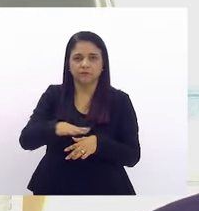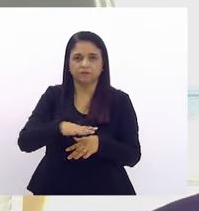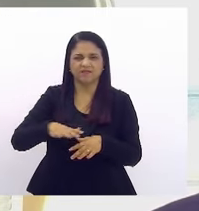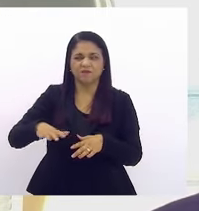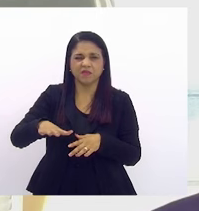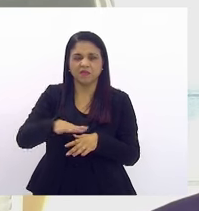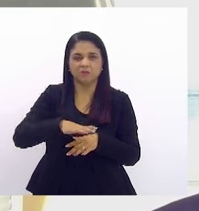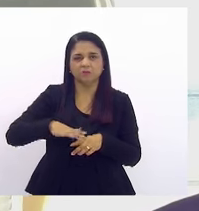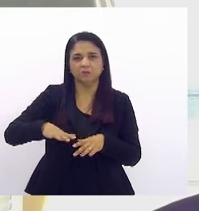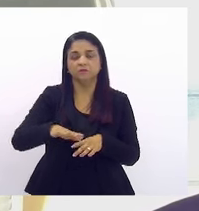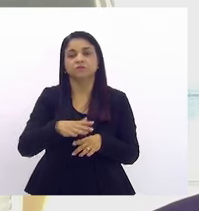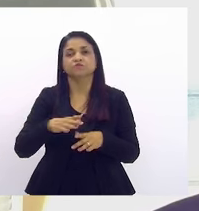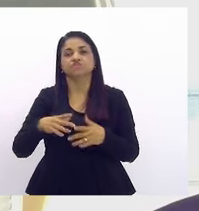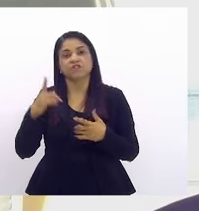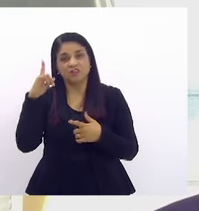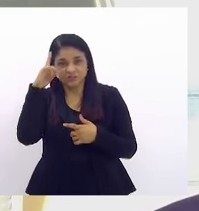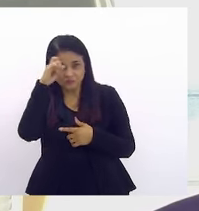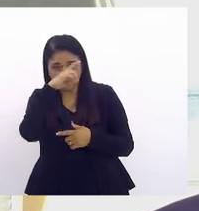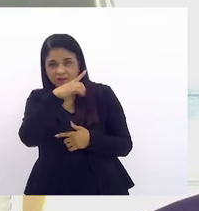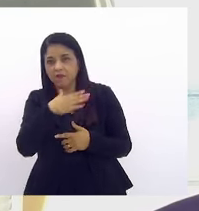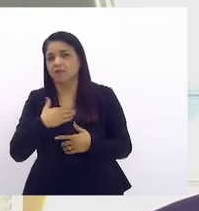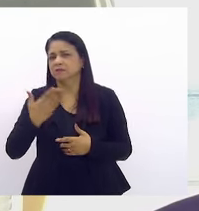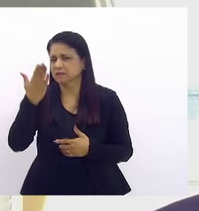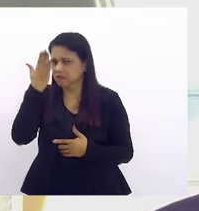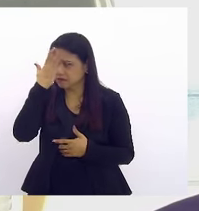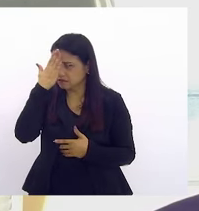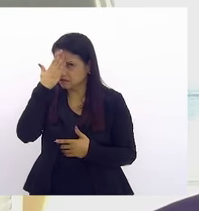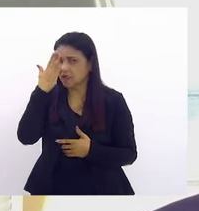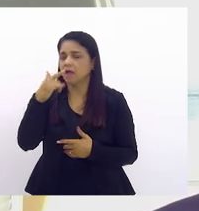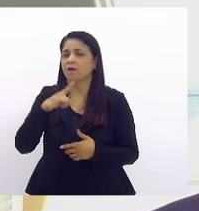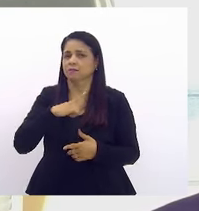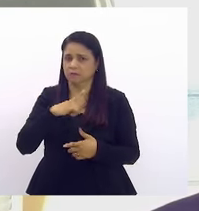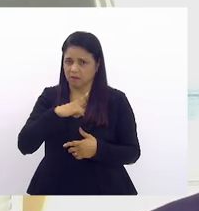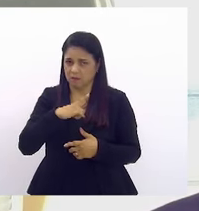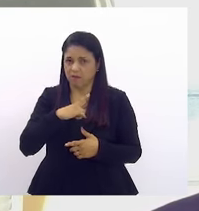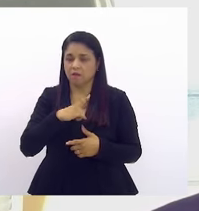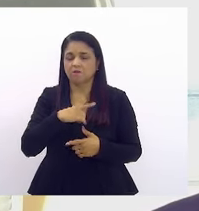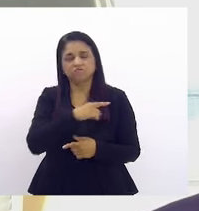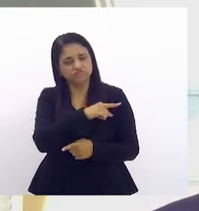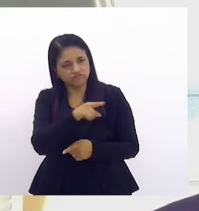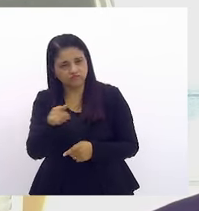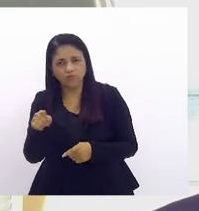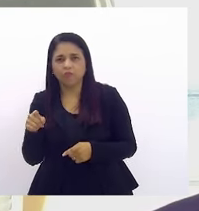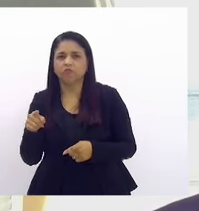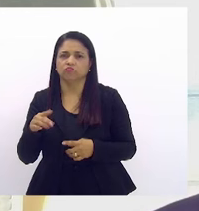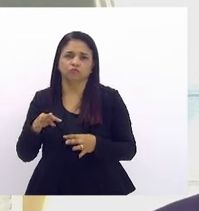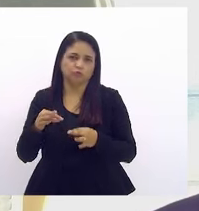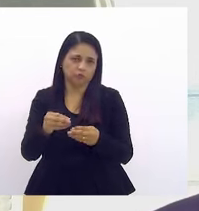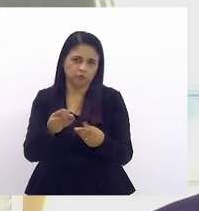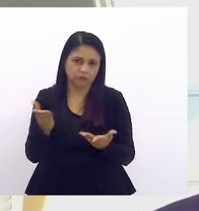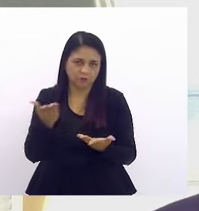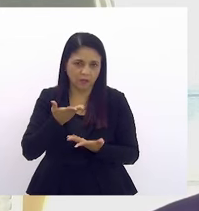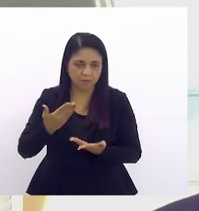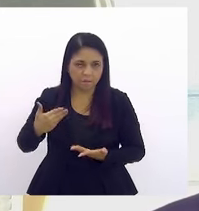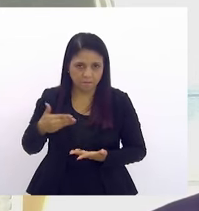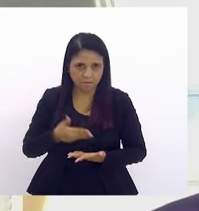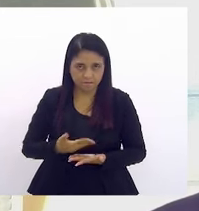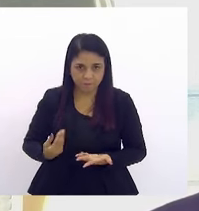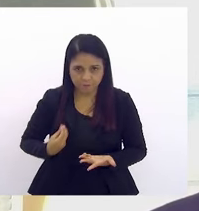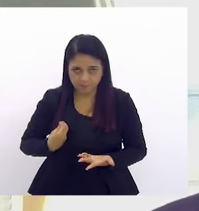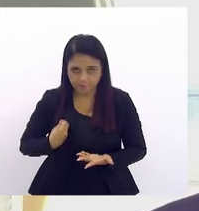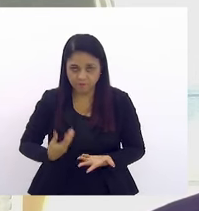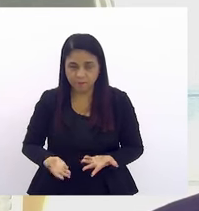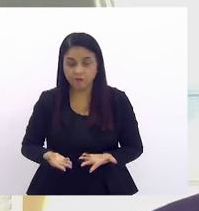em dificuldades que são sabidas por todos os senhores, por todas as senhoras aqui presentes. Entre elas,